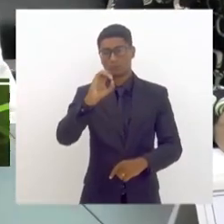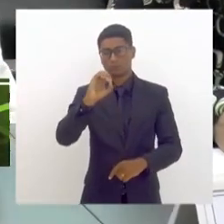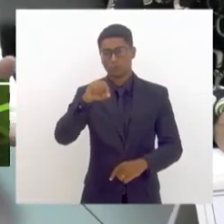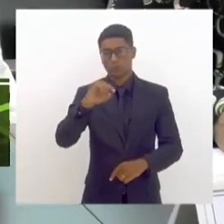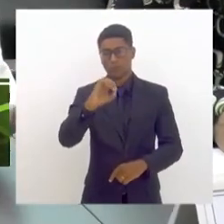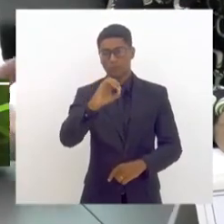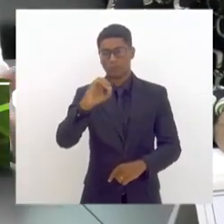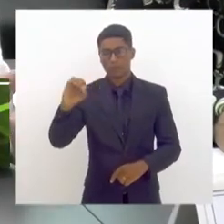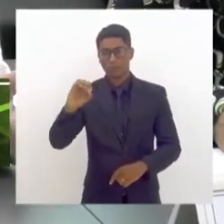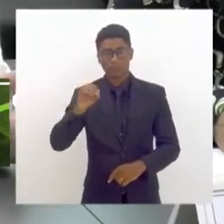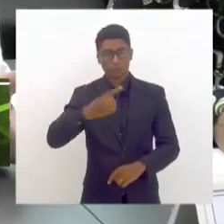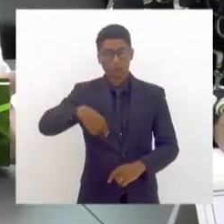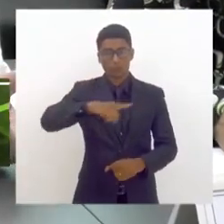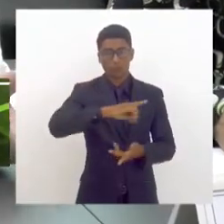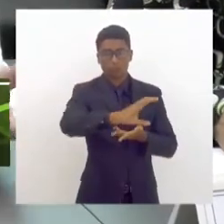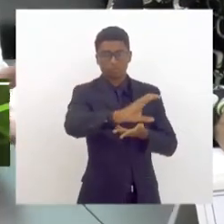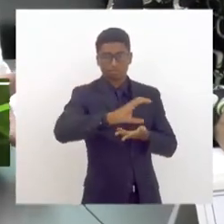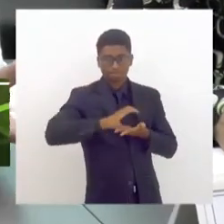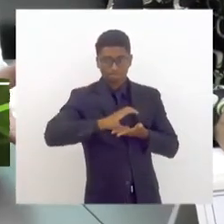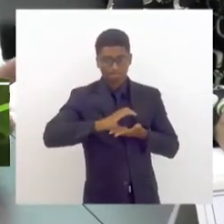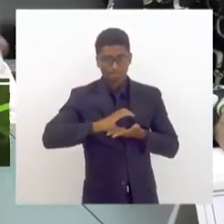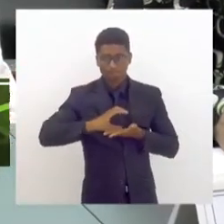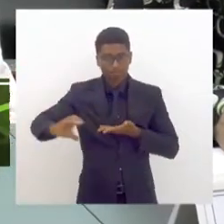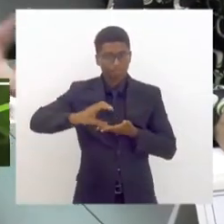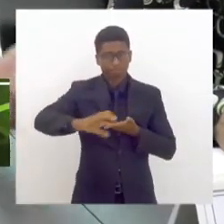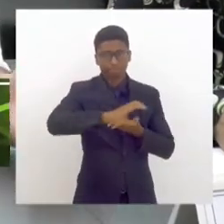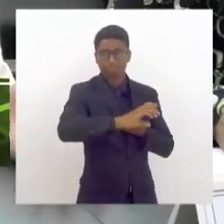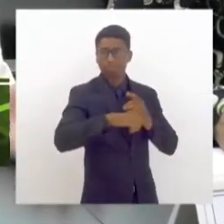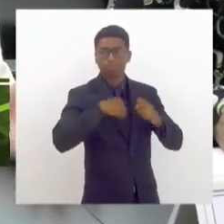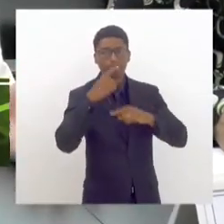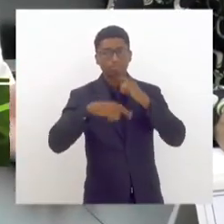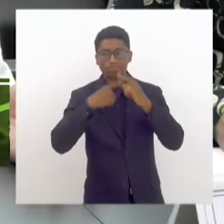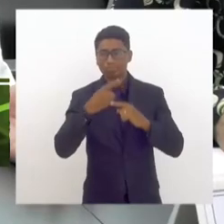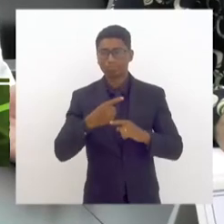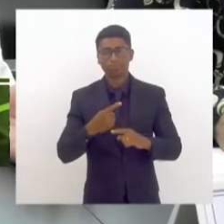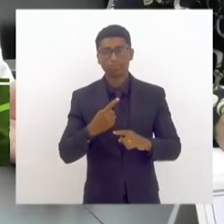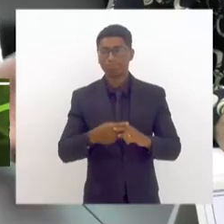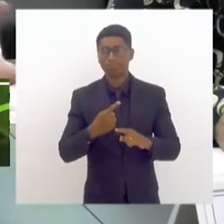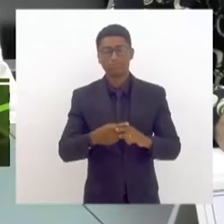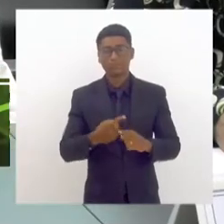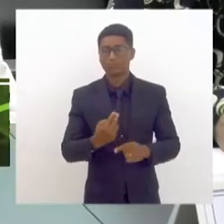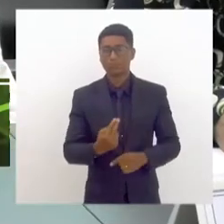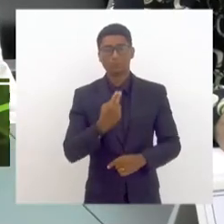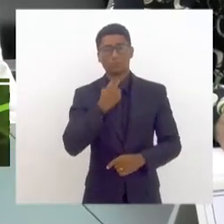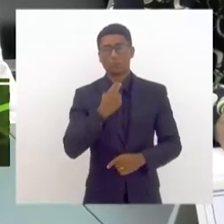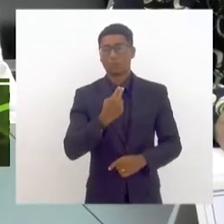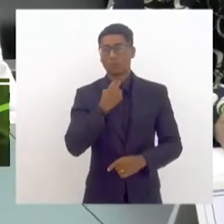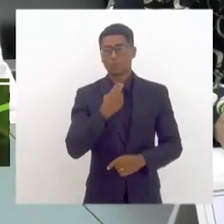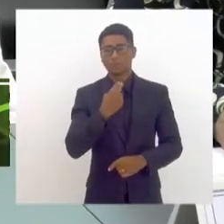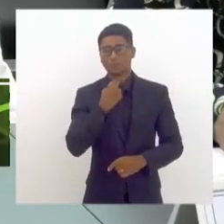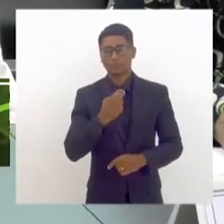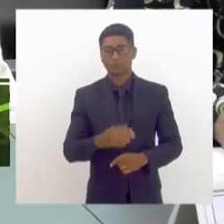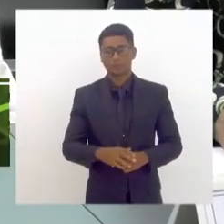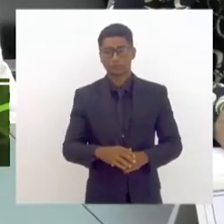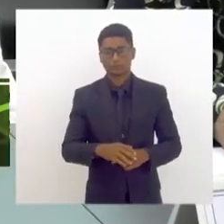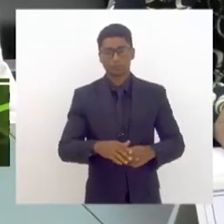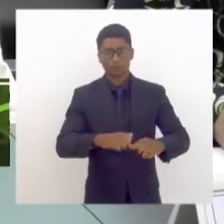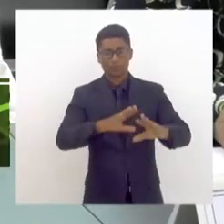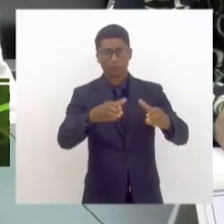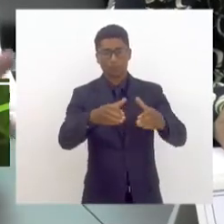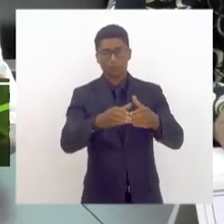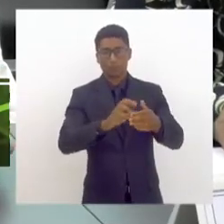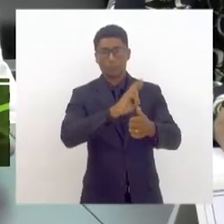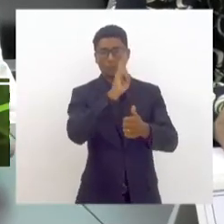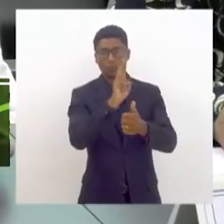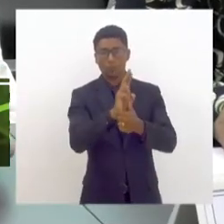a gente não conseguiu mexer em um centavo, porque não tem sequer como descentralizar. A questão da Procuradoria-Geral do Estado. O